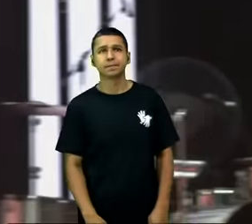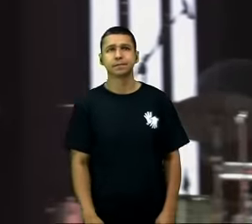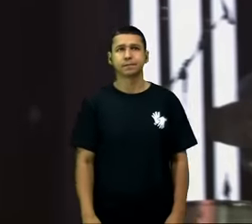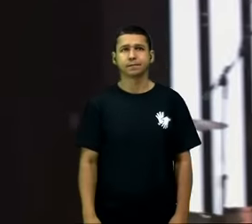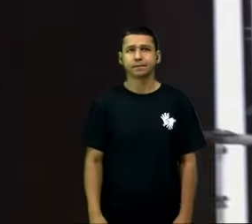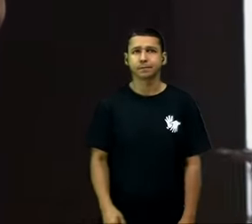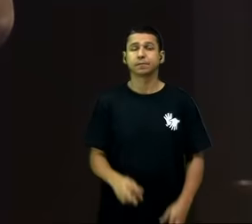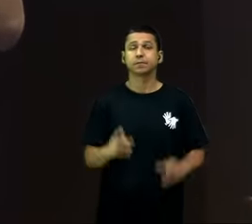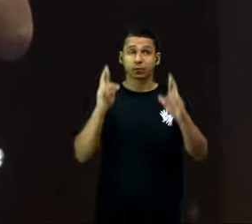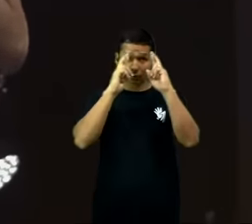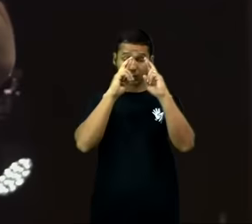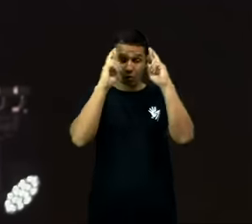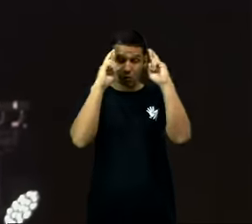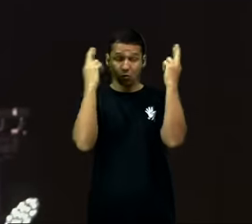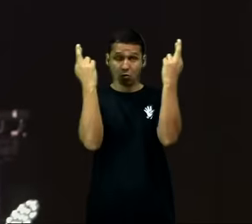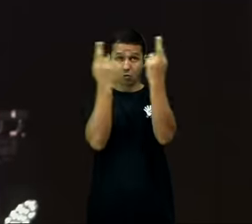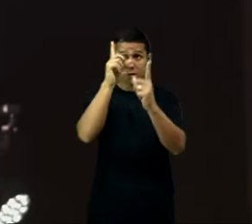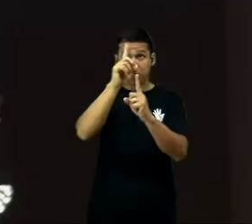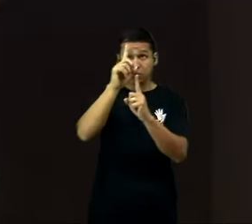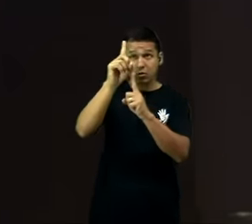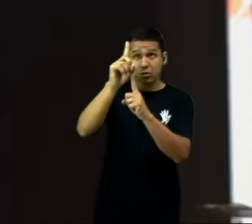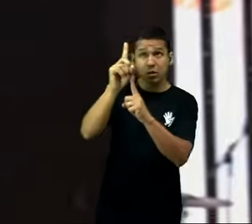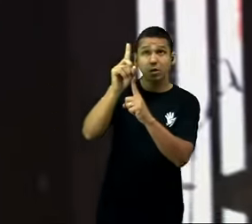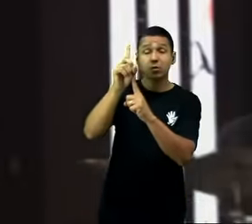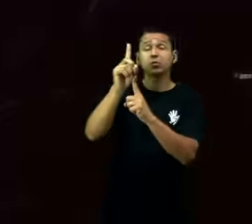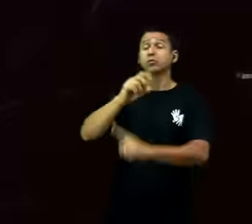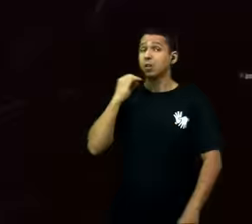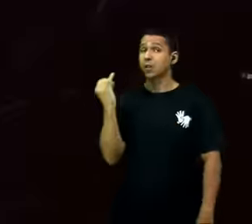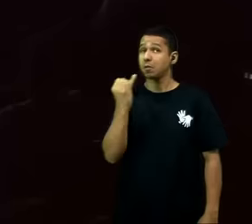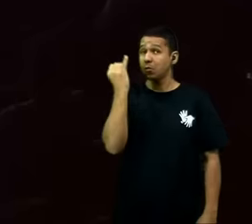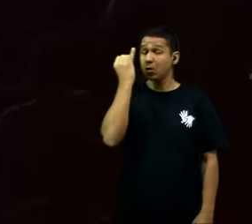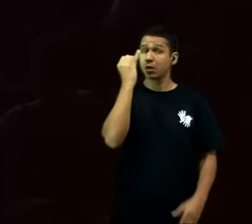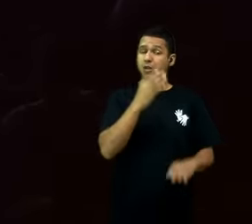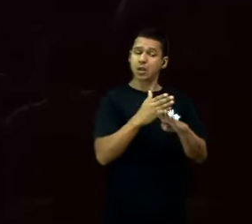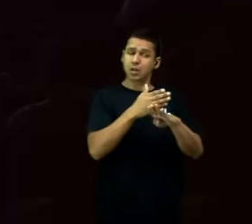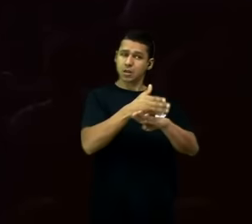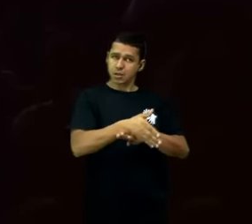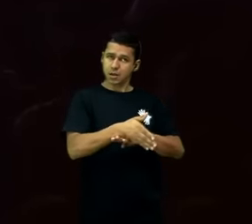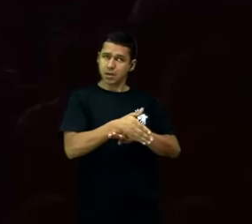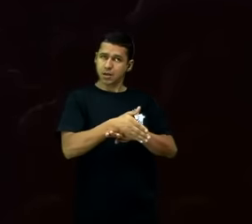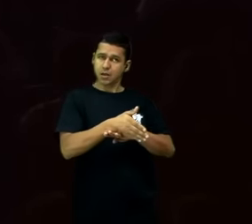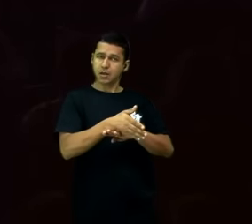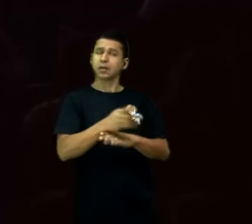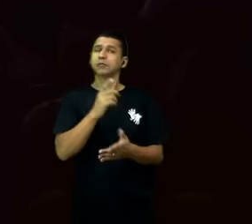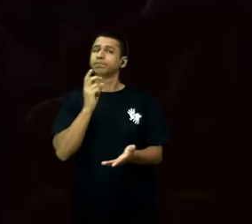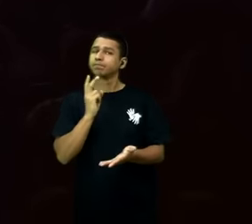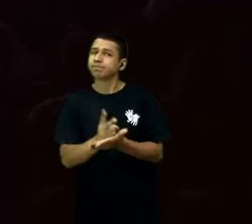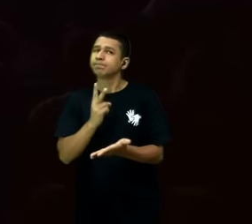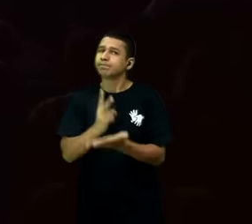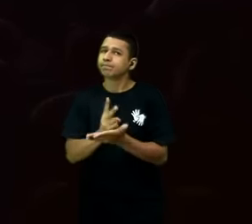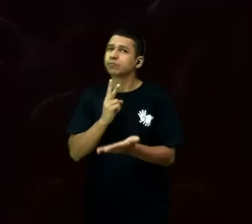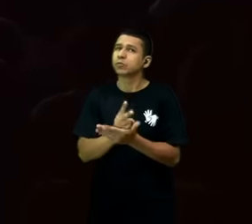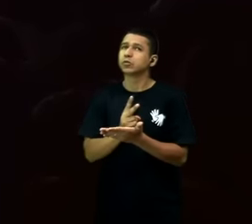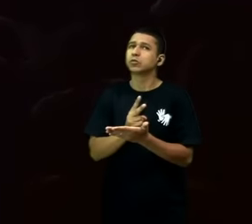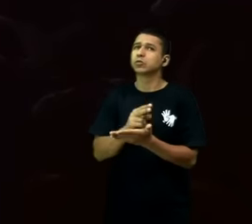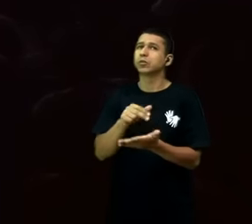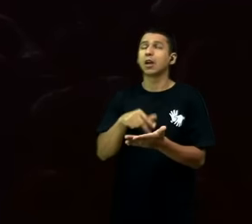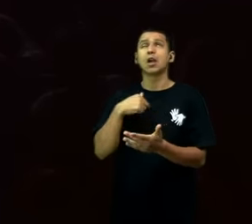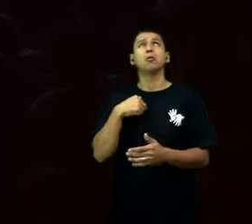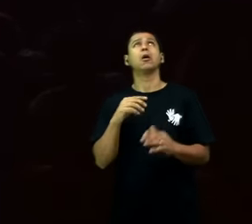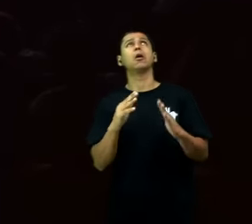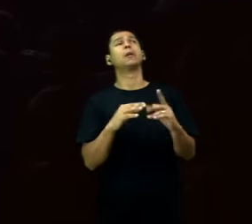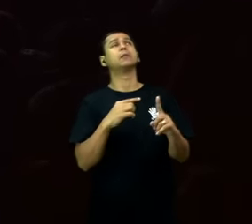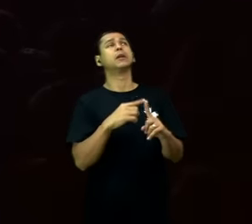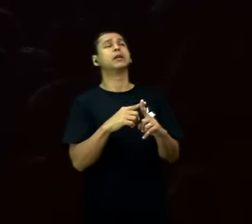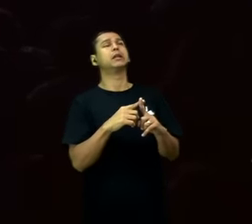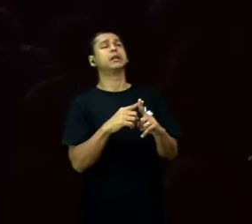No reino de Deus, tão importante quanto entrar é permanecer. Não, agora estou na igreja. Ah, graças a Deus. Agora